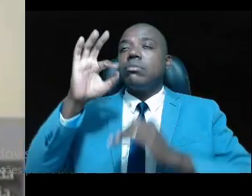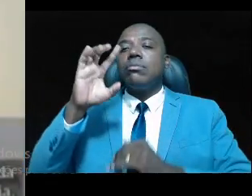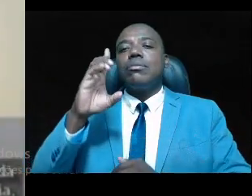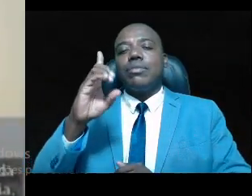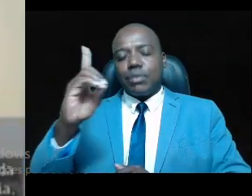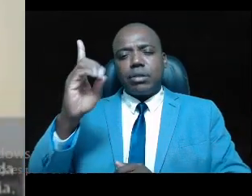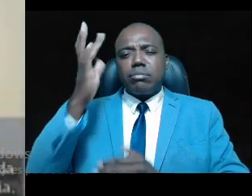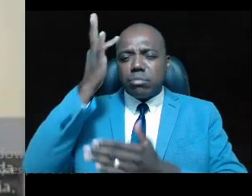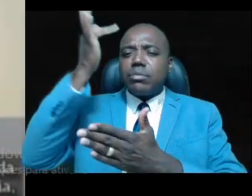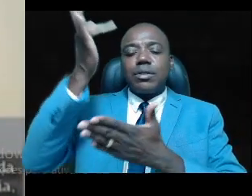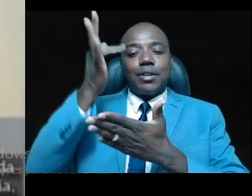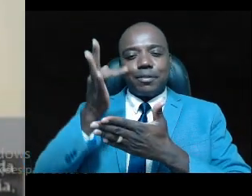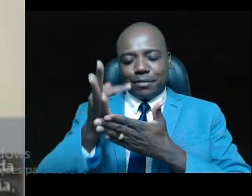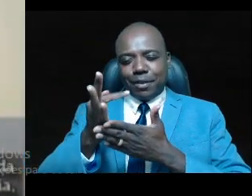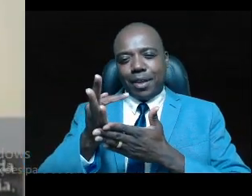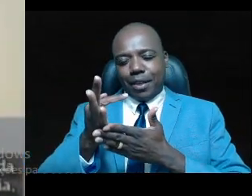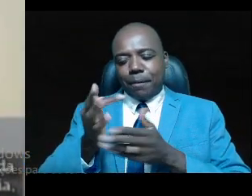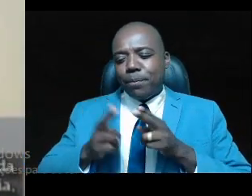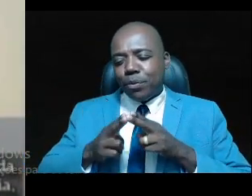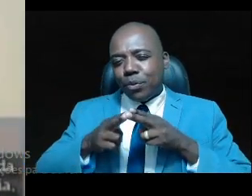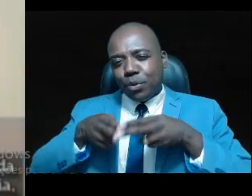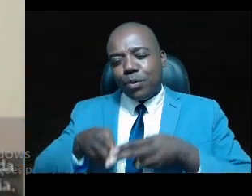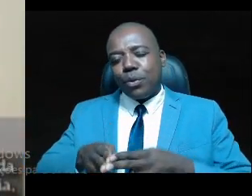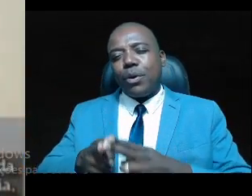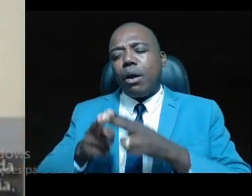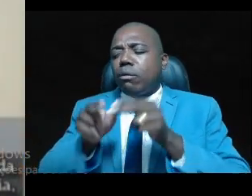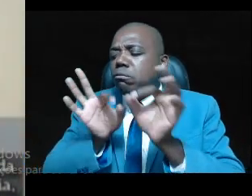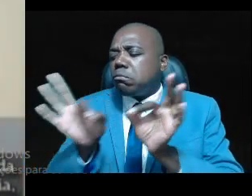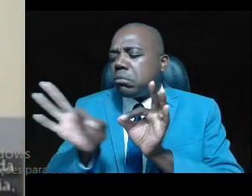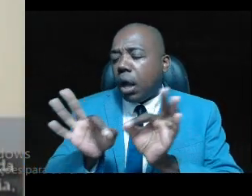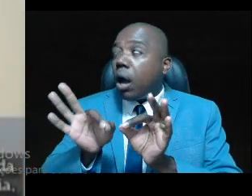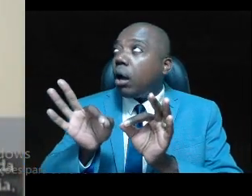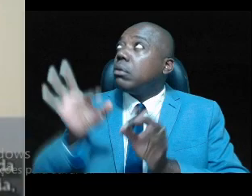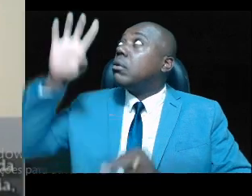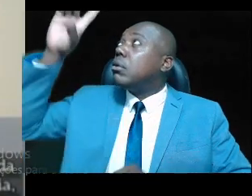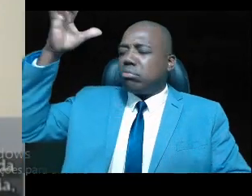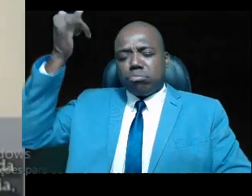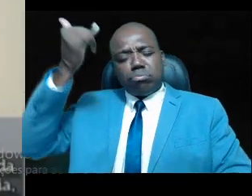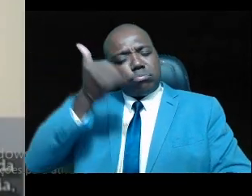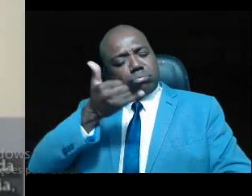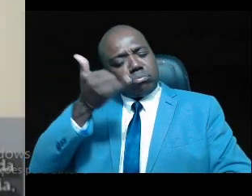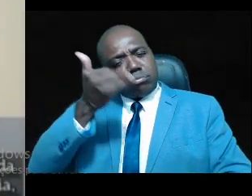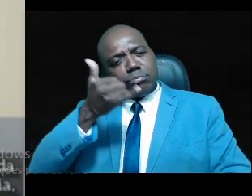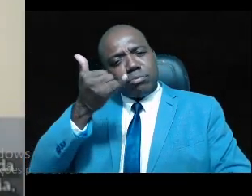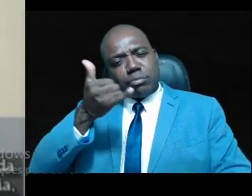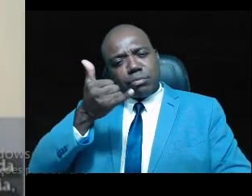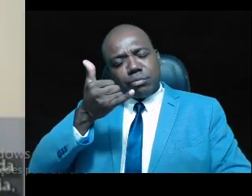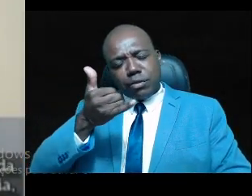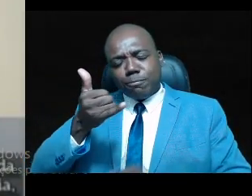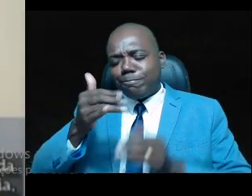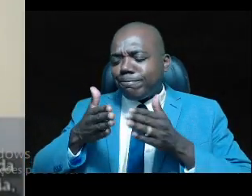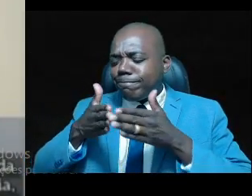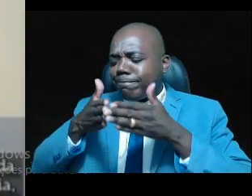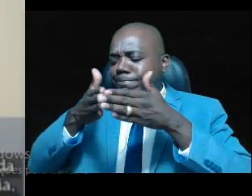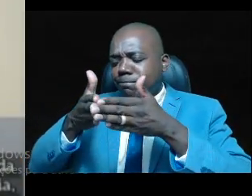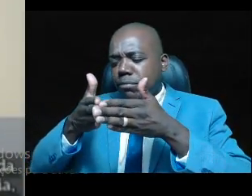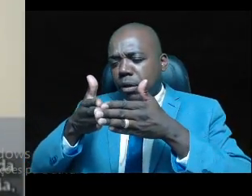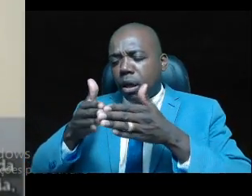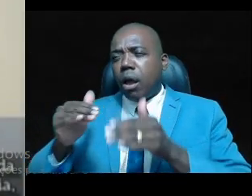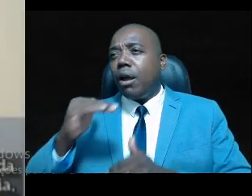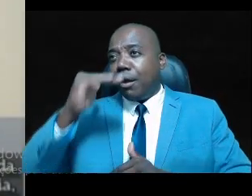fé, Noé, divinamente avisado das coisas que ainda se não viam,